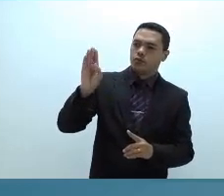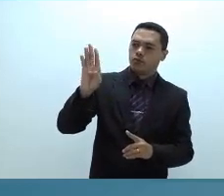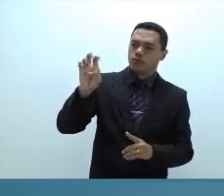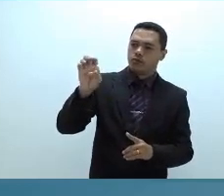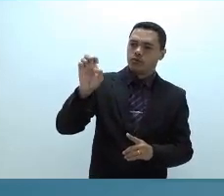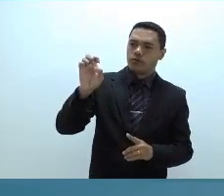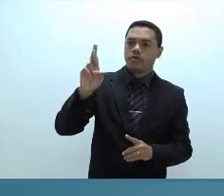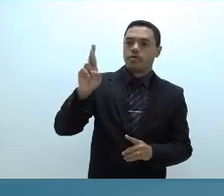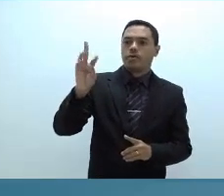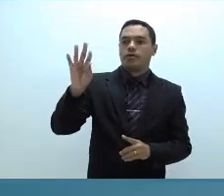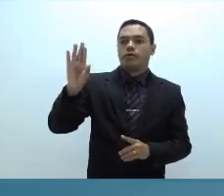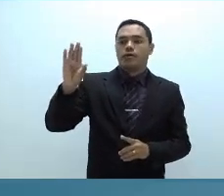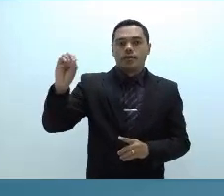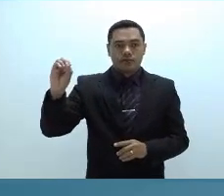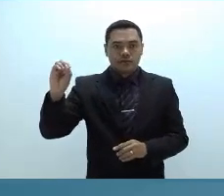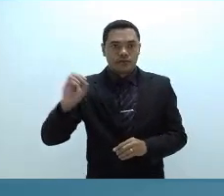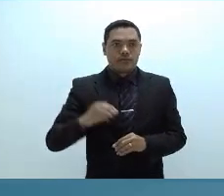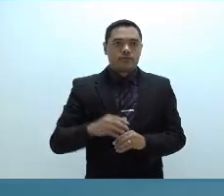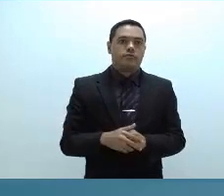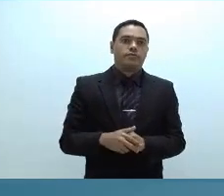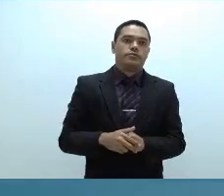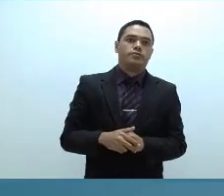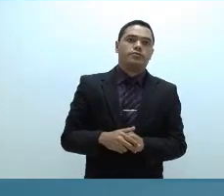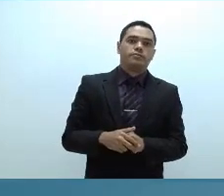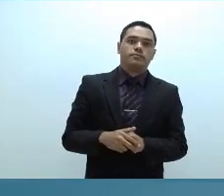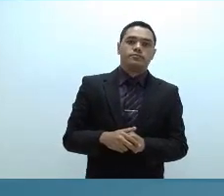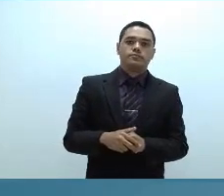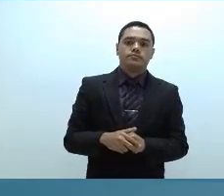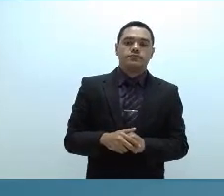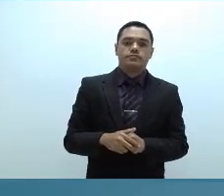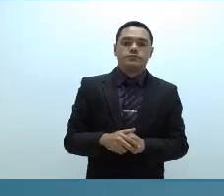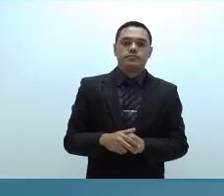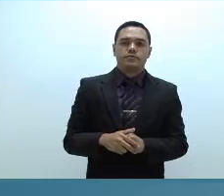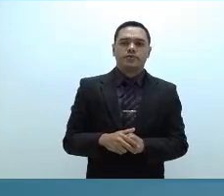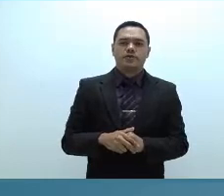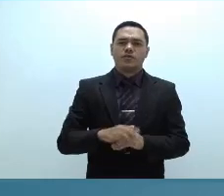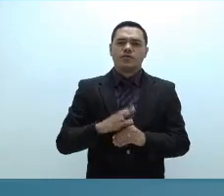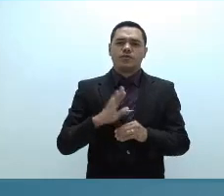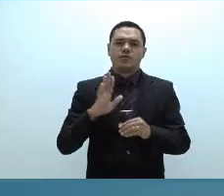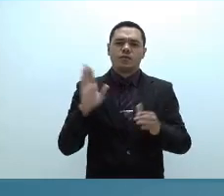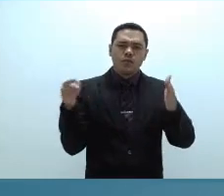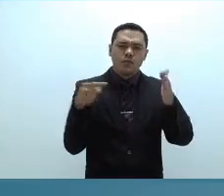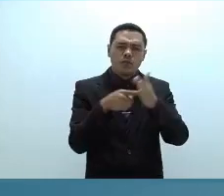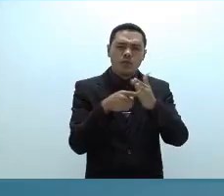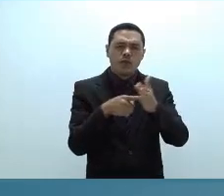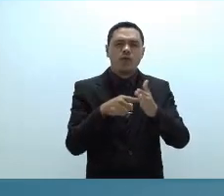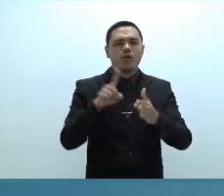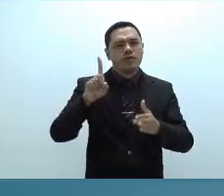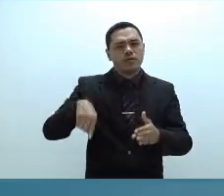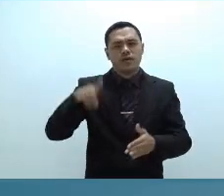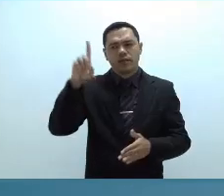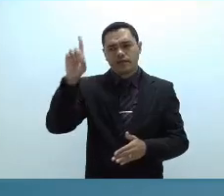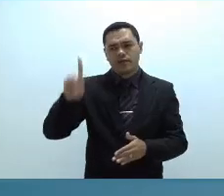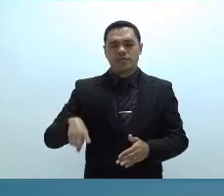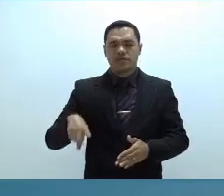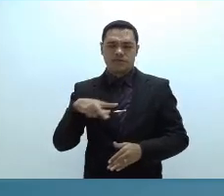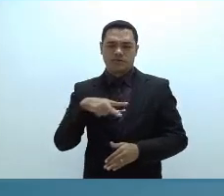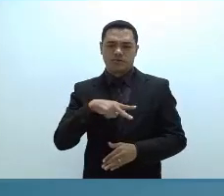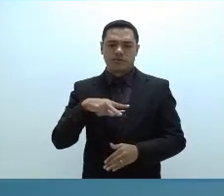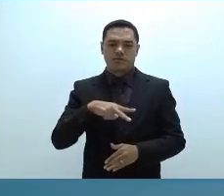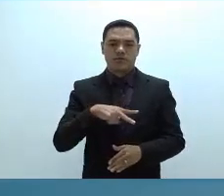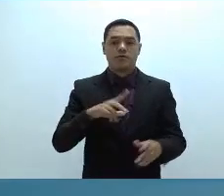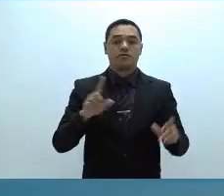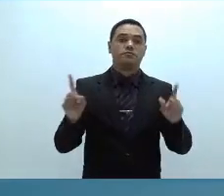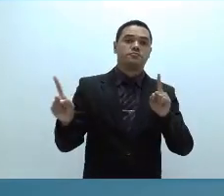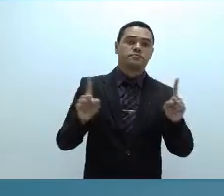entender que a competência, o cerne da questão, envolve direito privado, a turma de direito